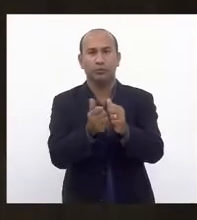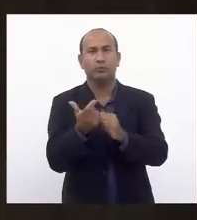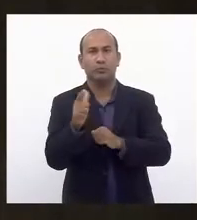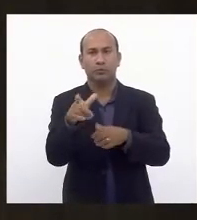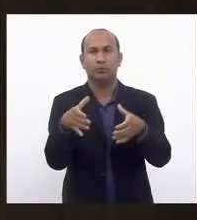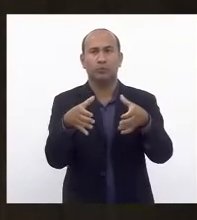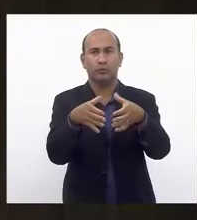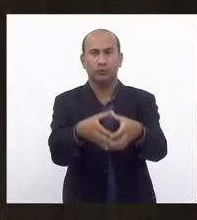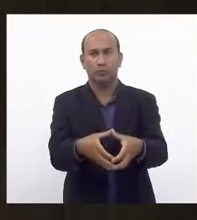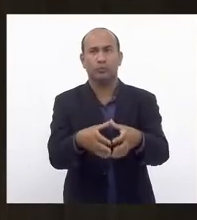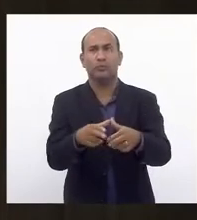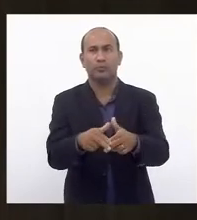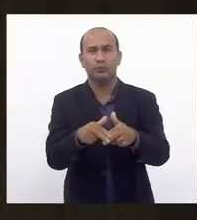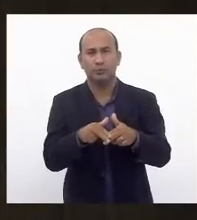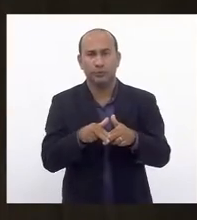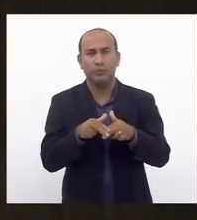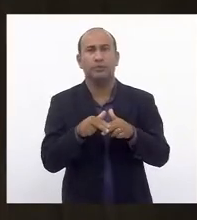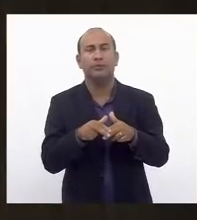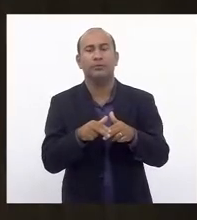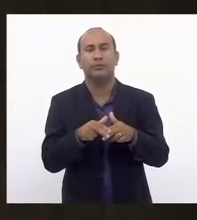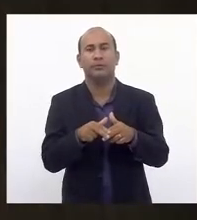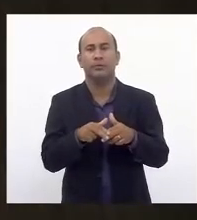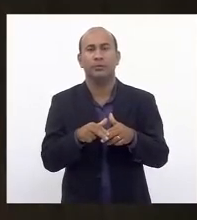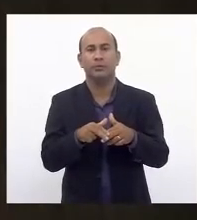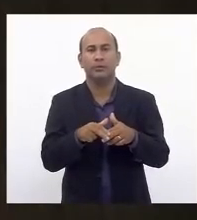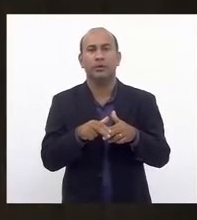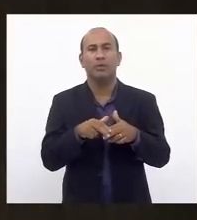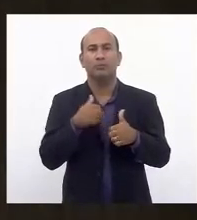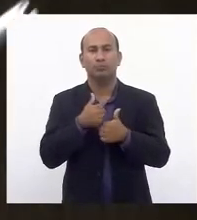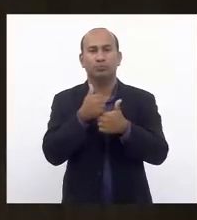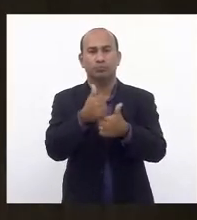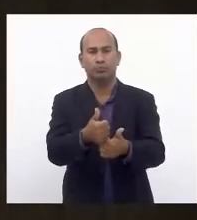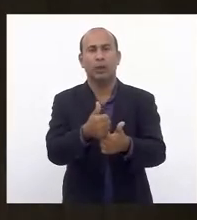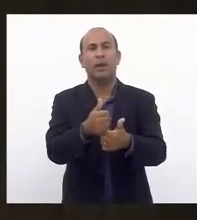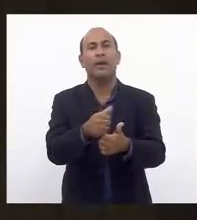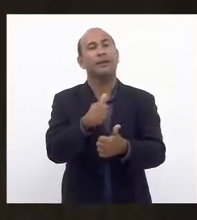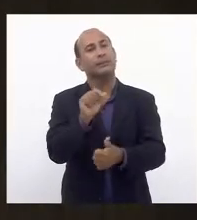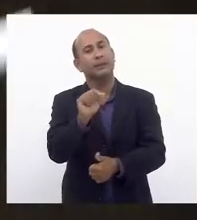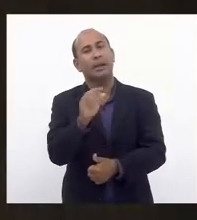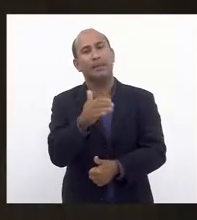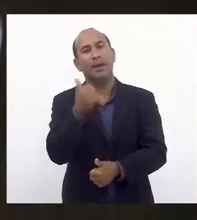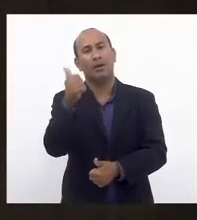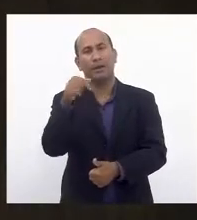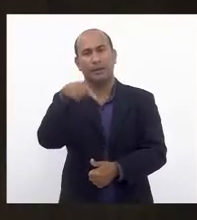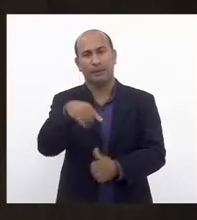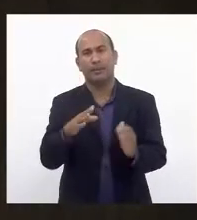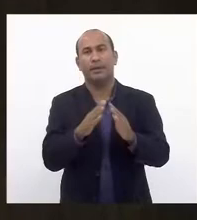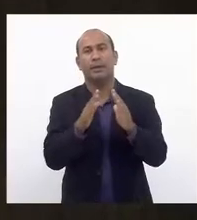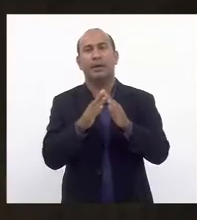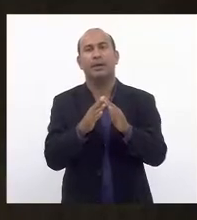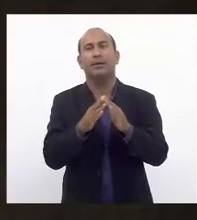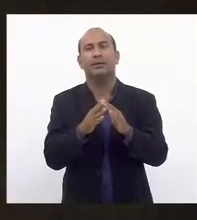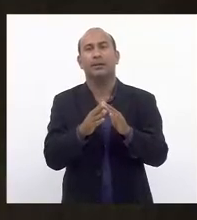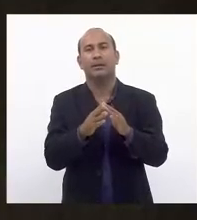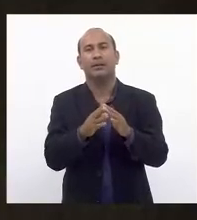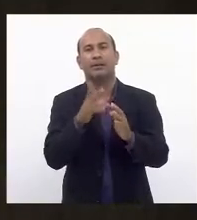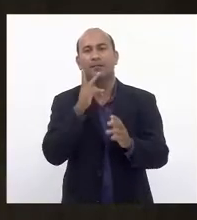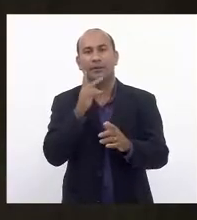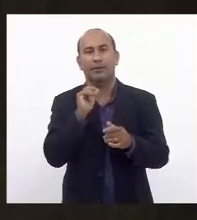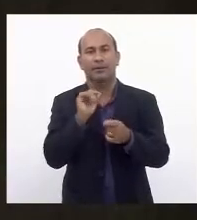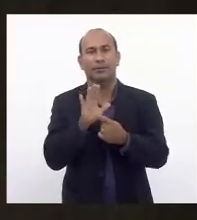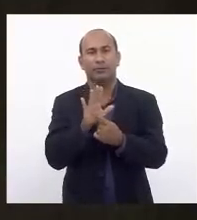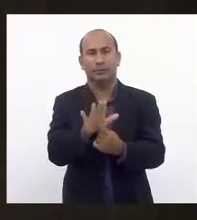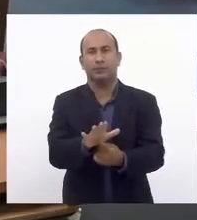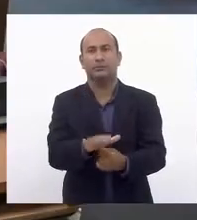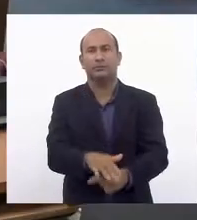do colegiado, para definir um substitutivo que melhor seja encaminhado aqui para a casa em defesa da proposta que foi